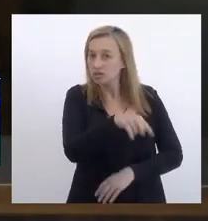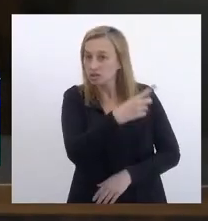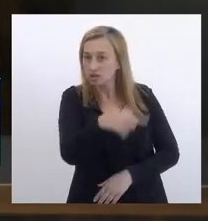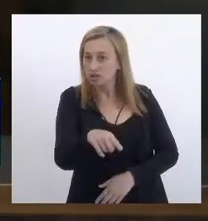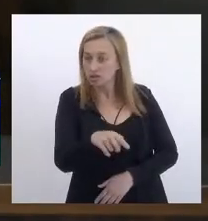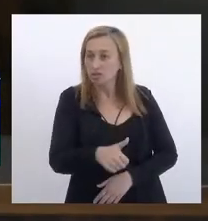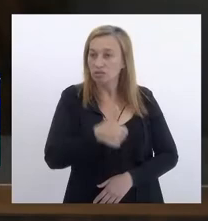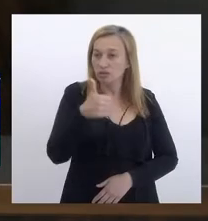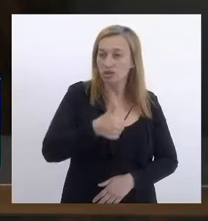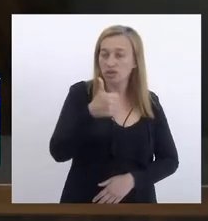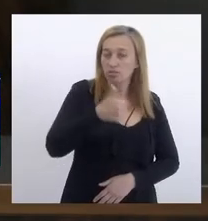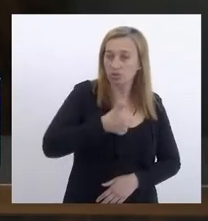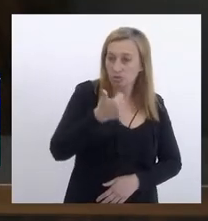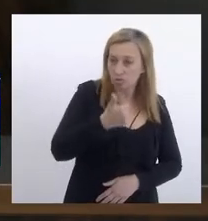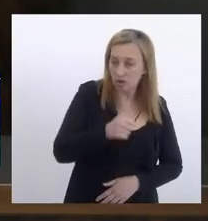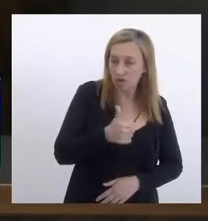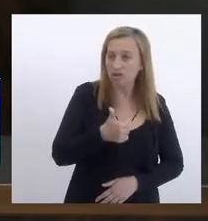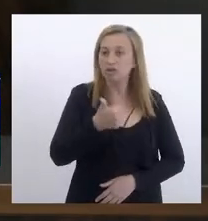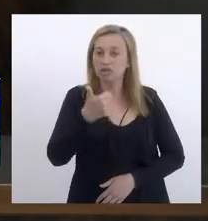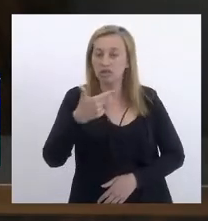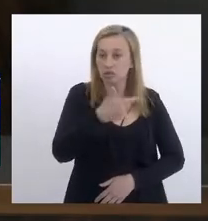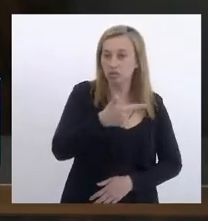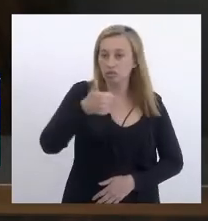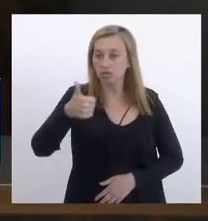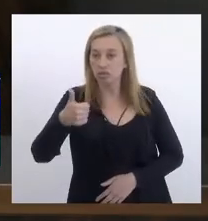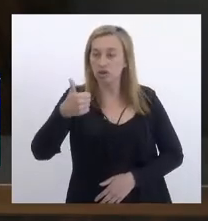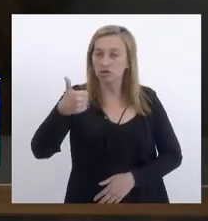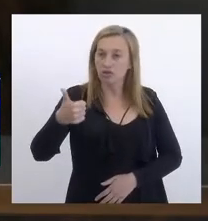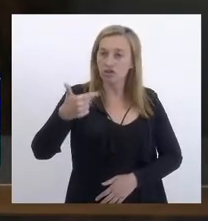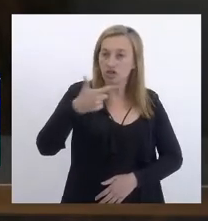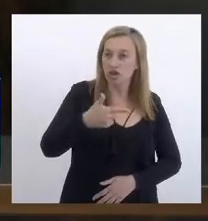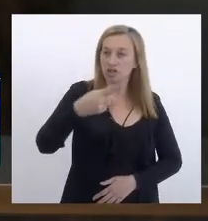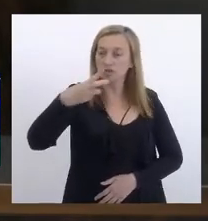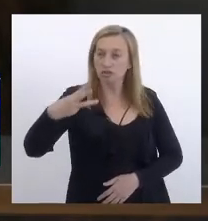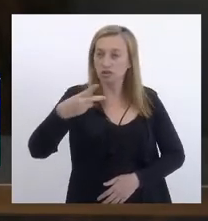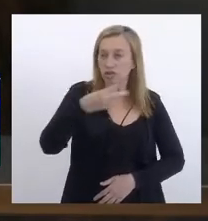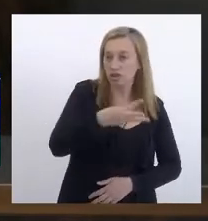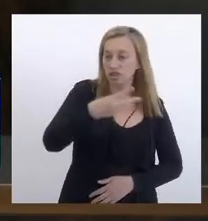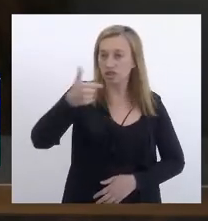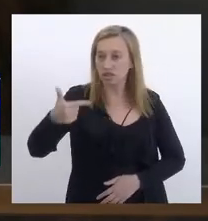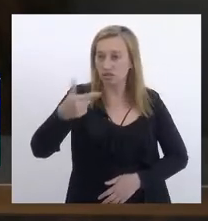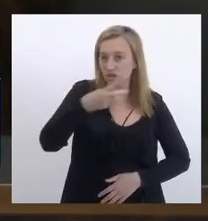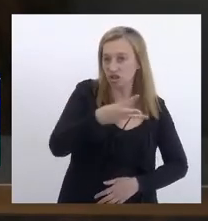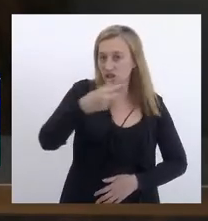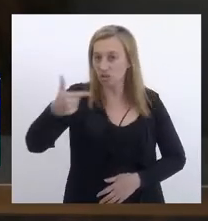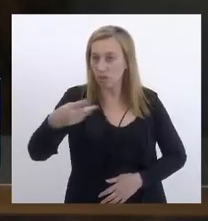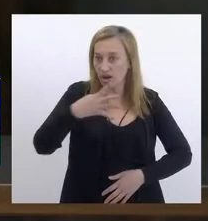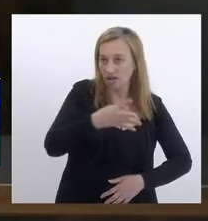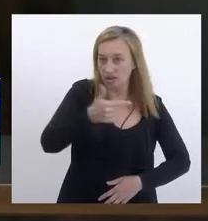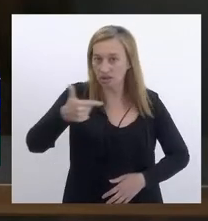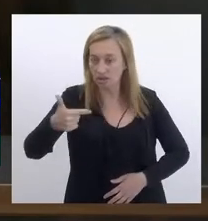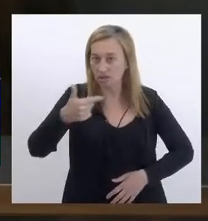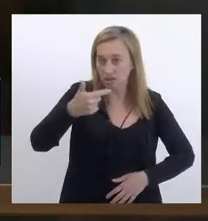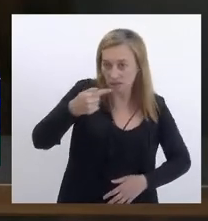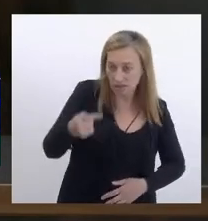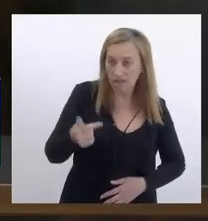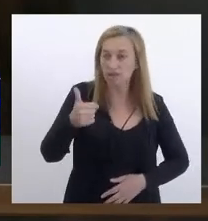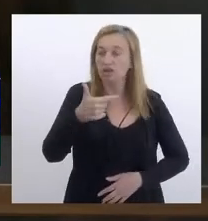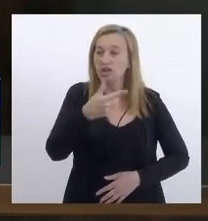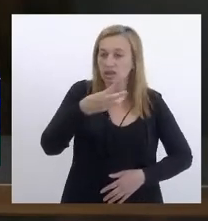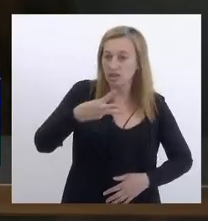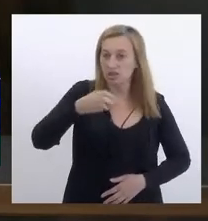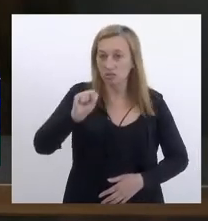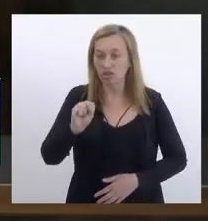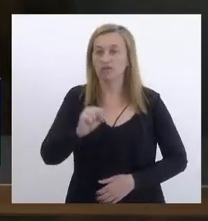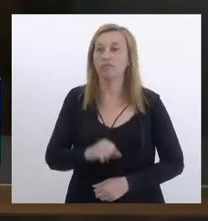21º, 22º, 24º, 26º, 28º, 29º, 30º, 32º, 33º, 35º, 37º e